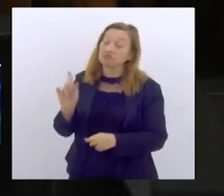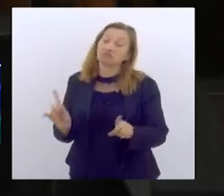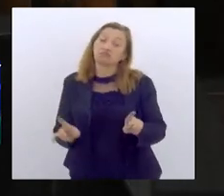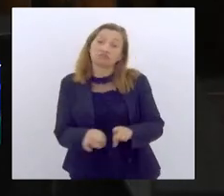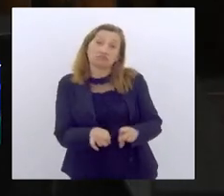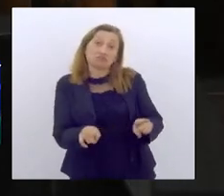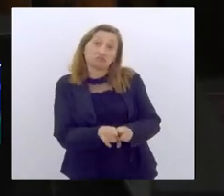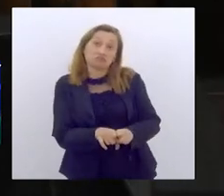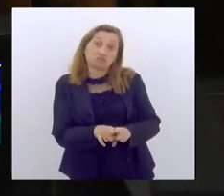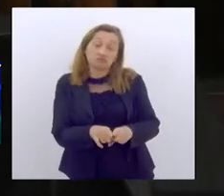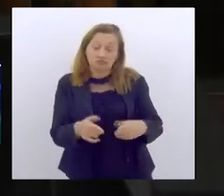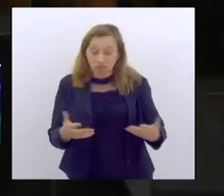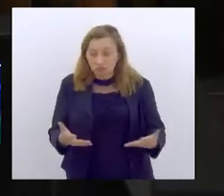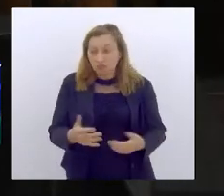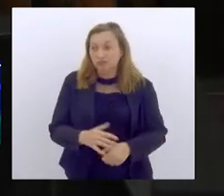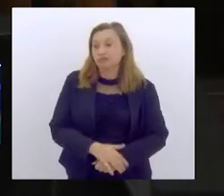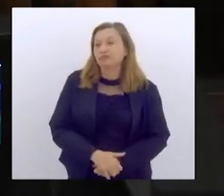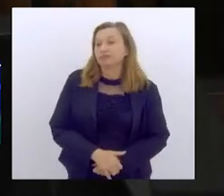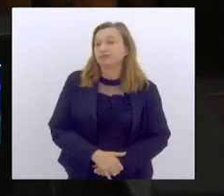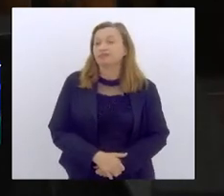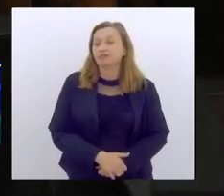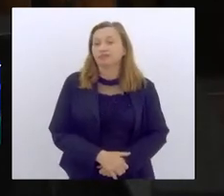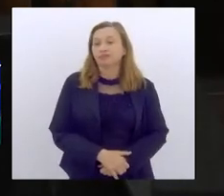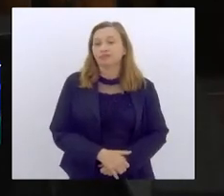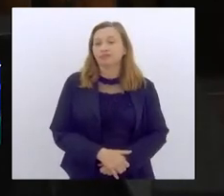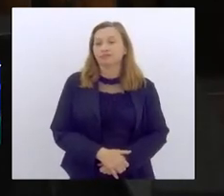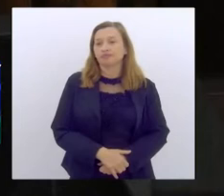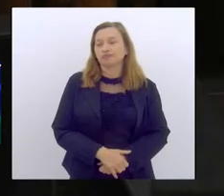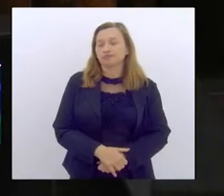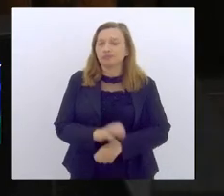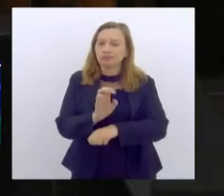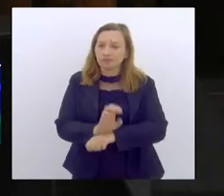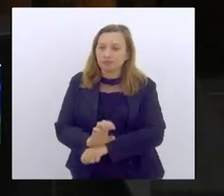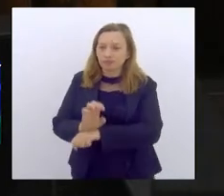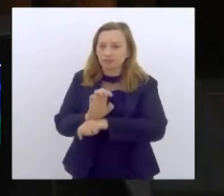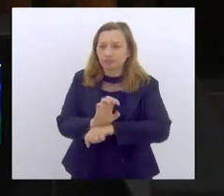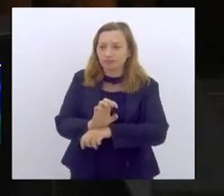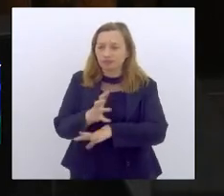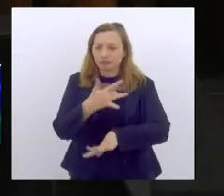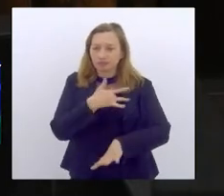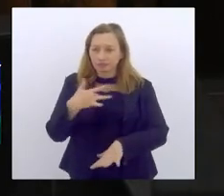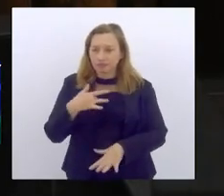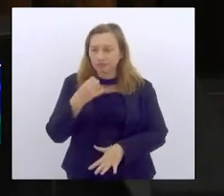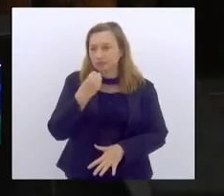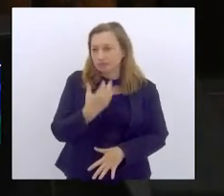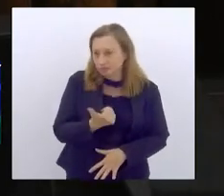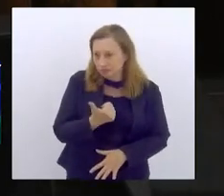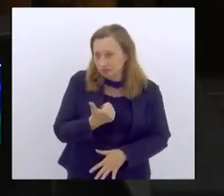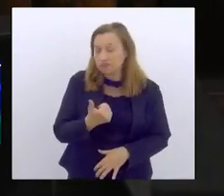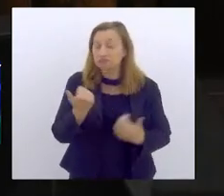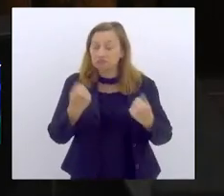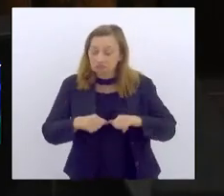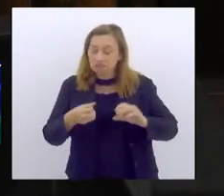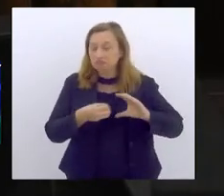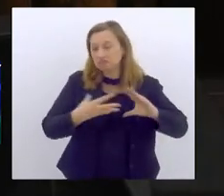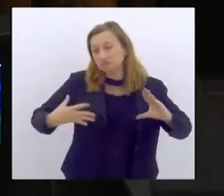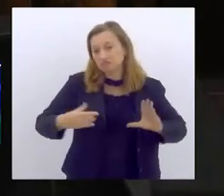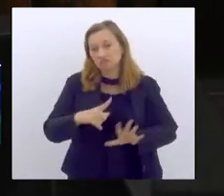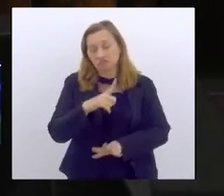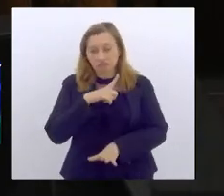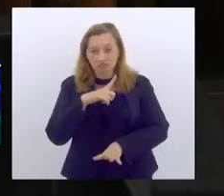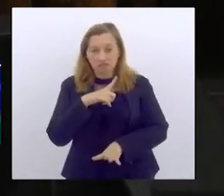outra dúzia delas esse estado de bem-estar social precisa ter essa característica